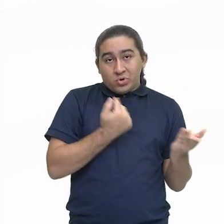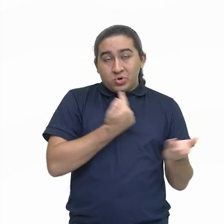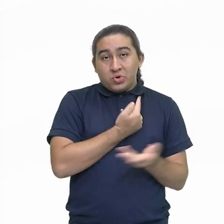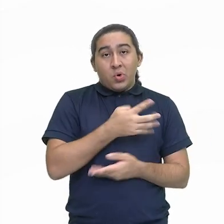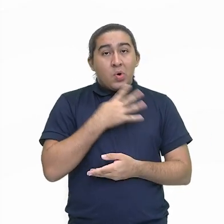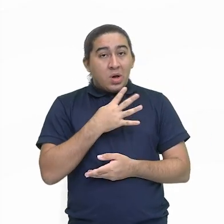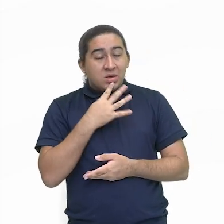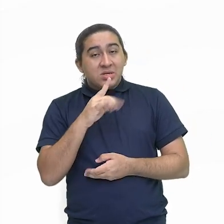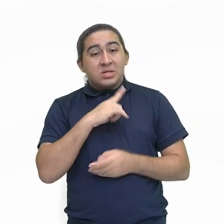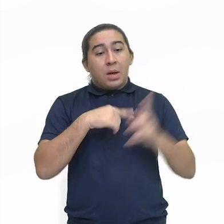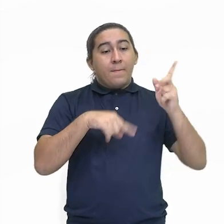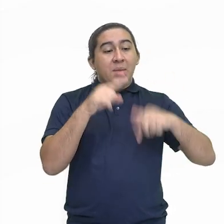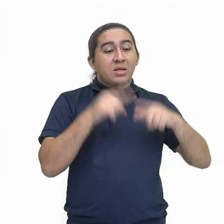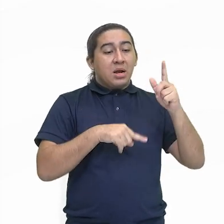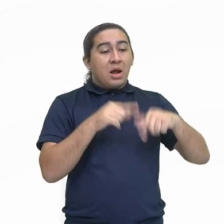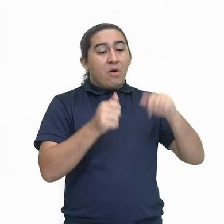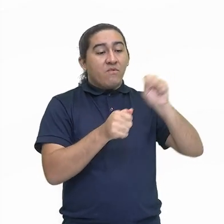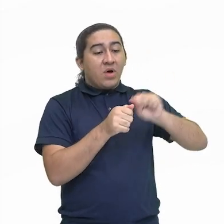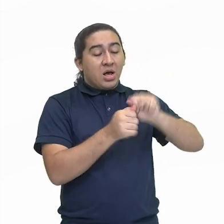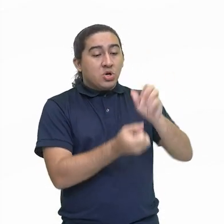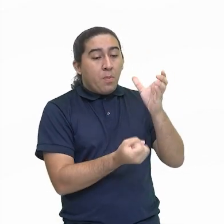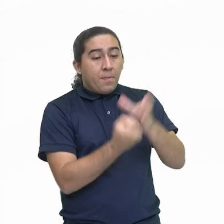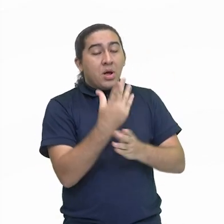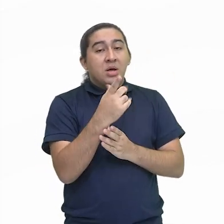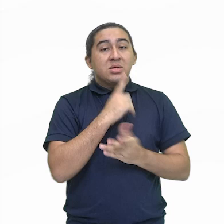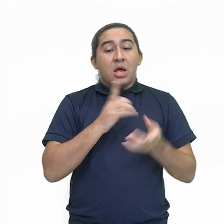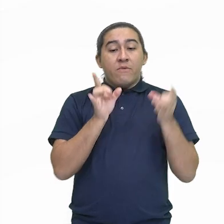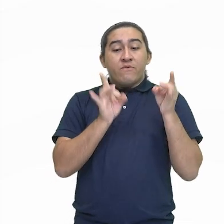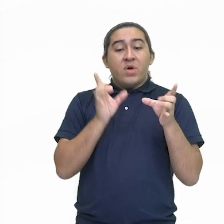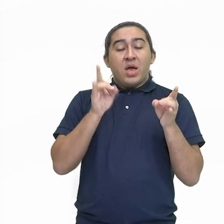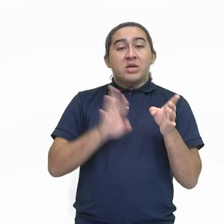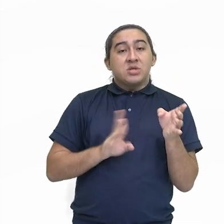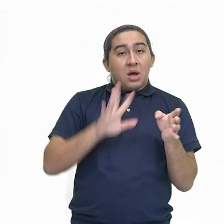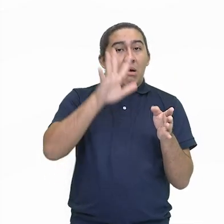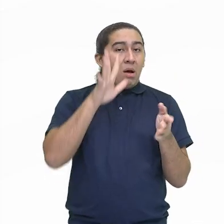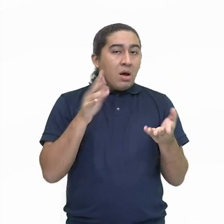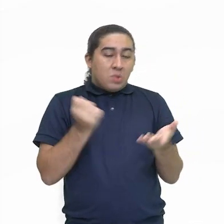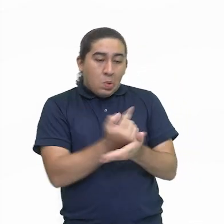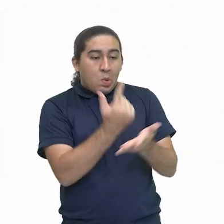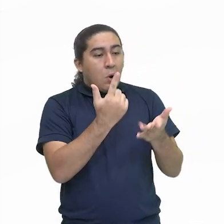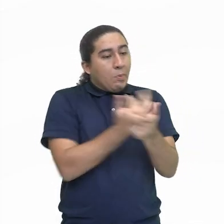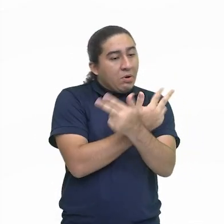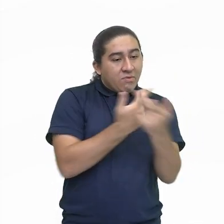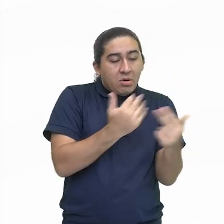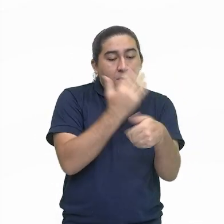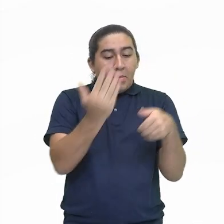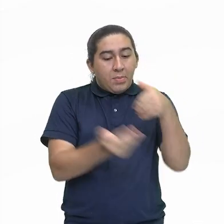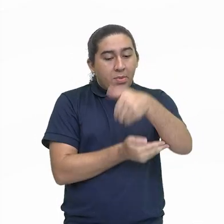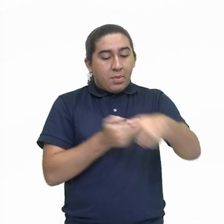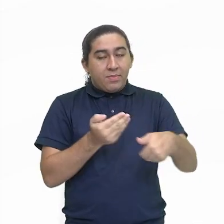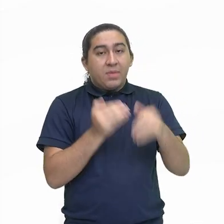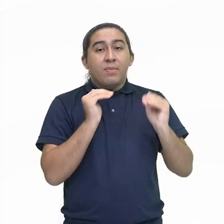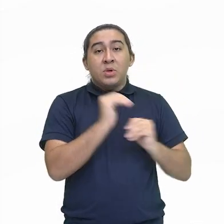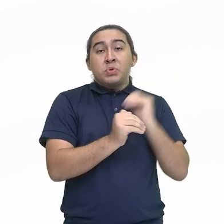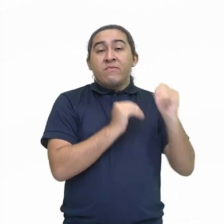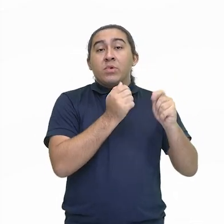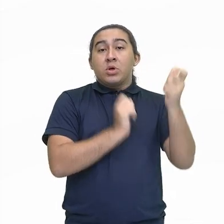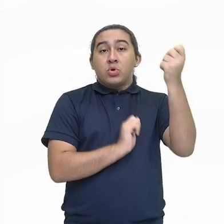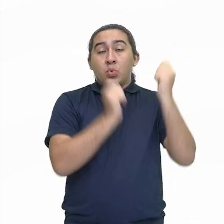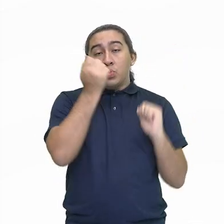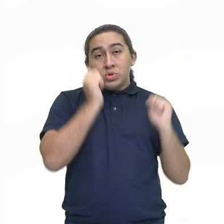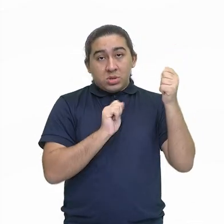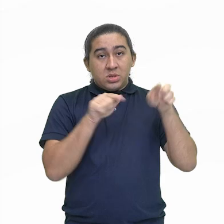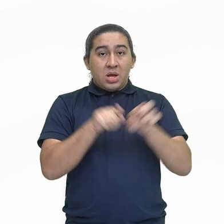de mercadoria, de lucro, de dinheiro em geral, né, desenvolveu bastante as suas indústrias,